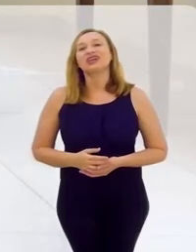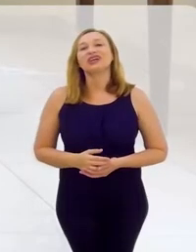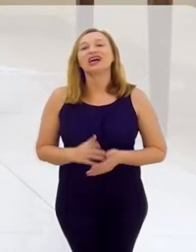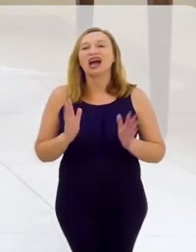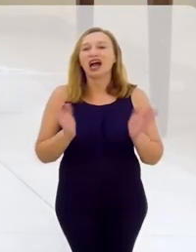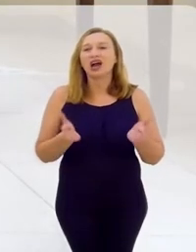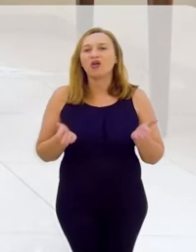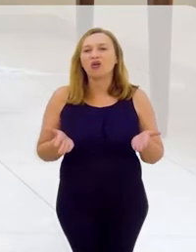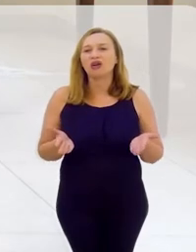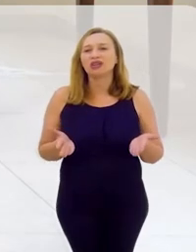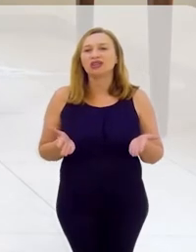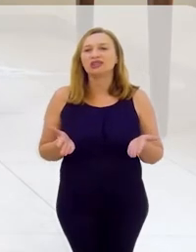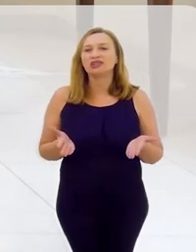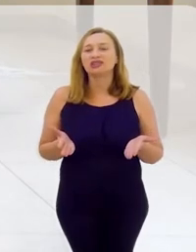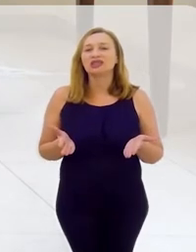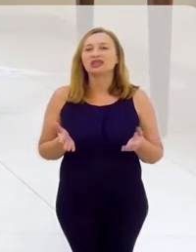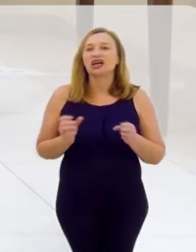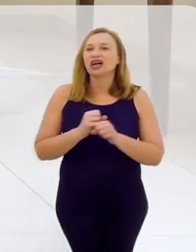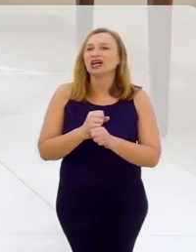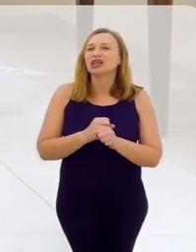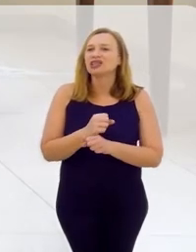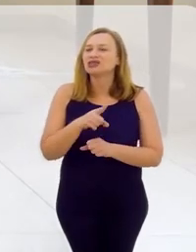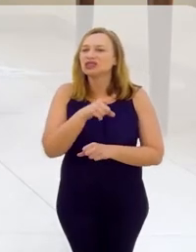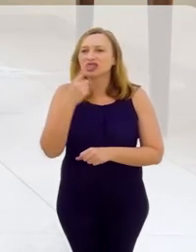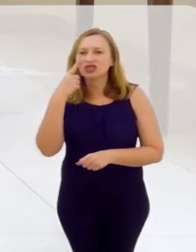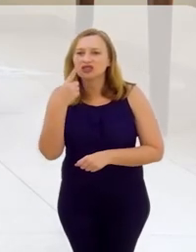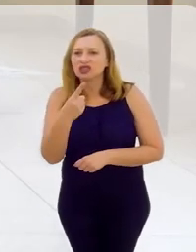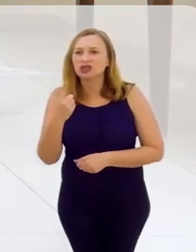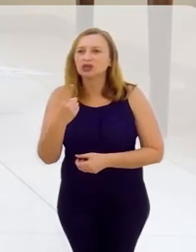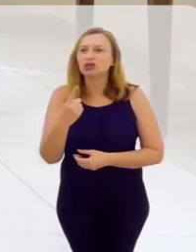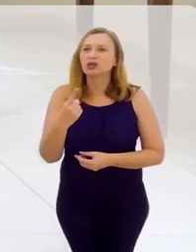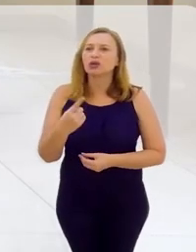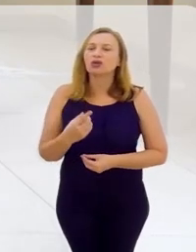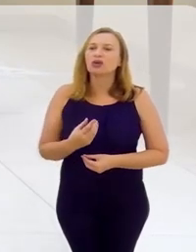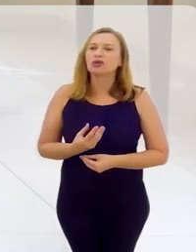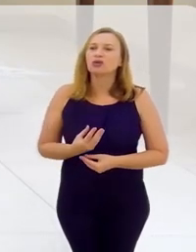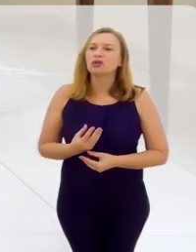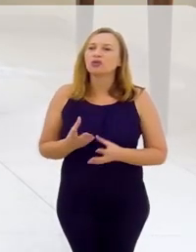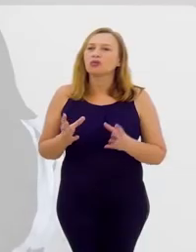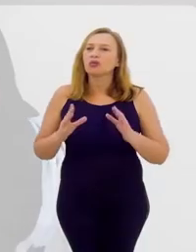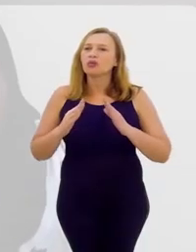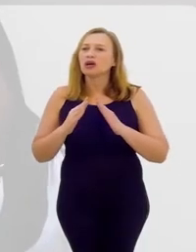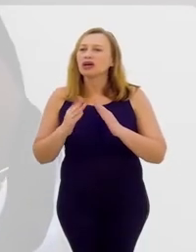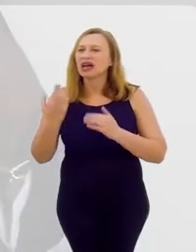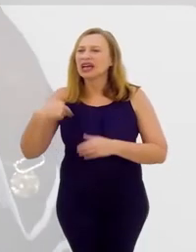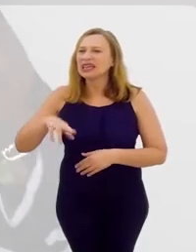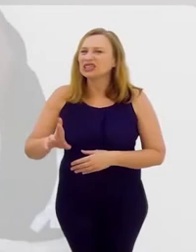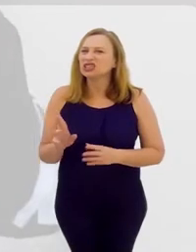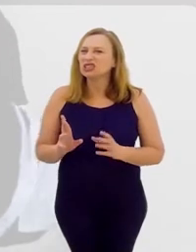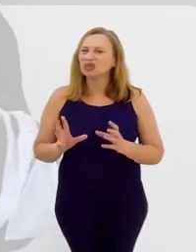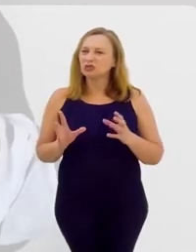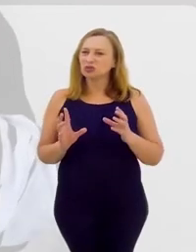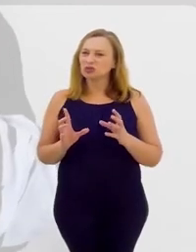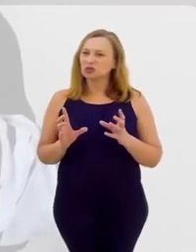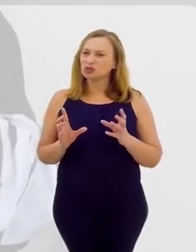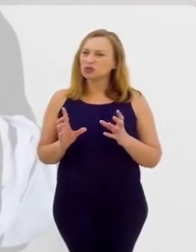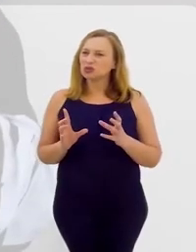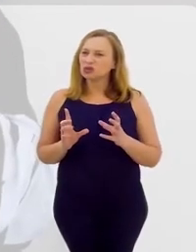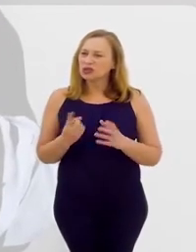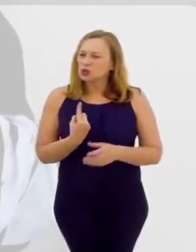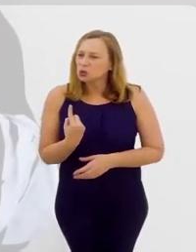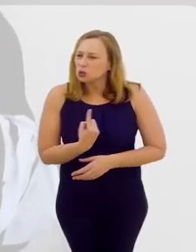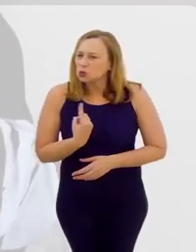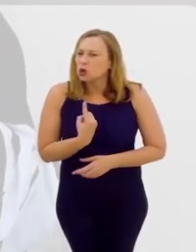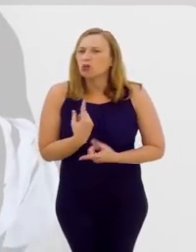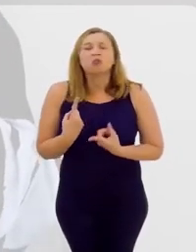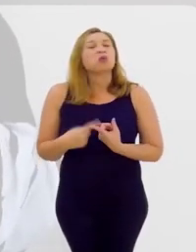Não. Agora, durante muitos anos, vocês foram vistos como uma religião muito trancada,